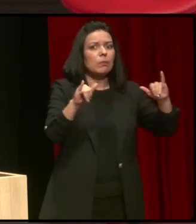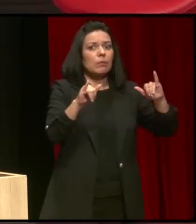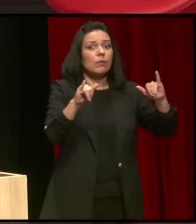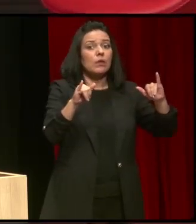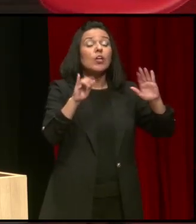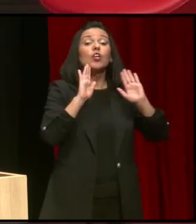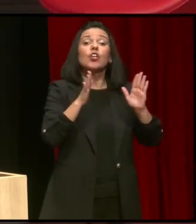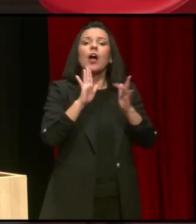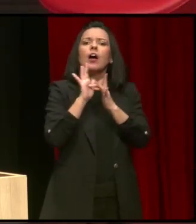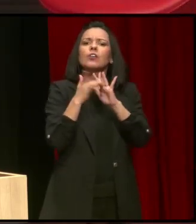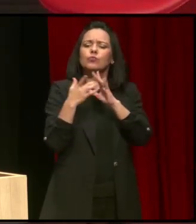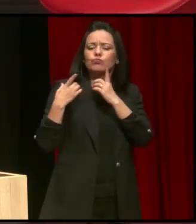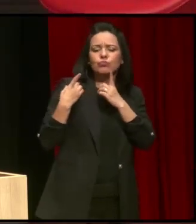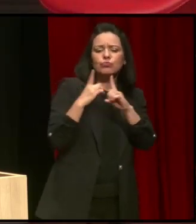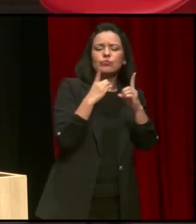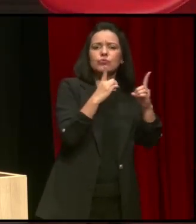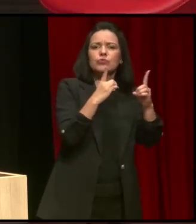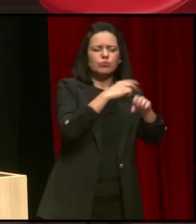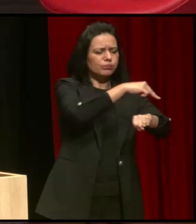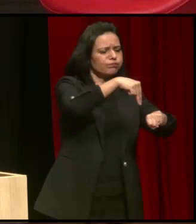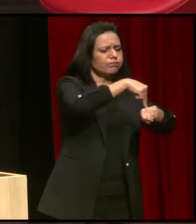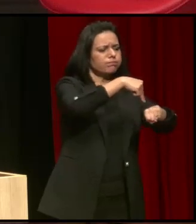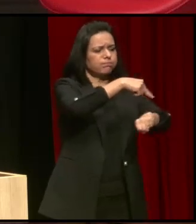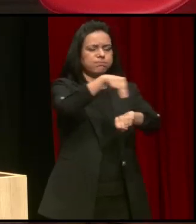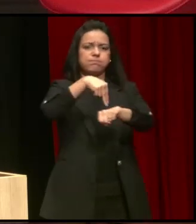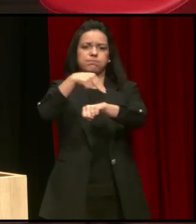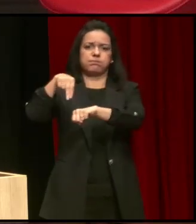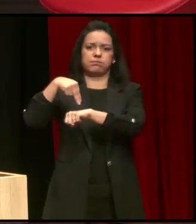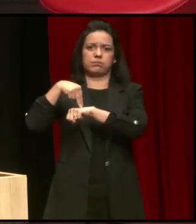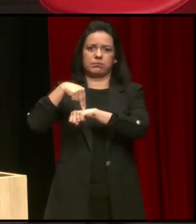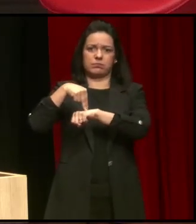nações. Mas a gente, quando pensa em todas as nações, a gente